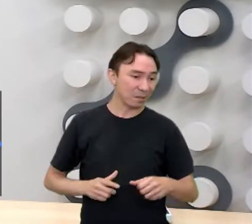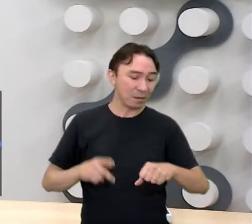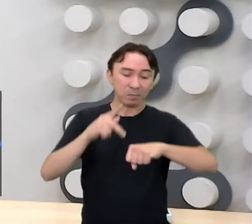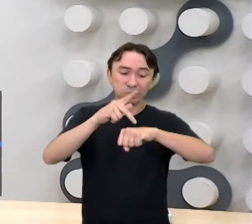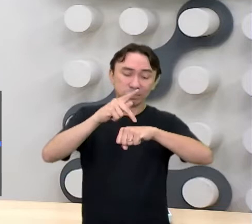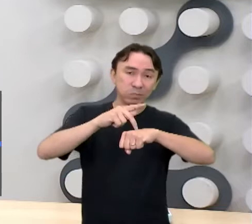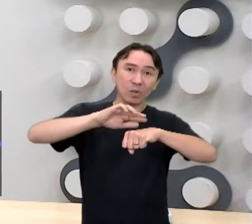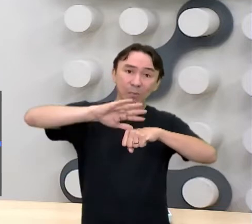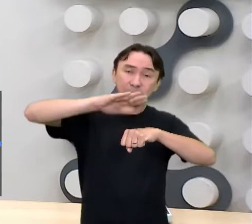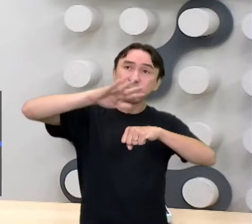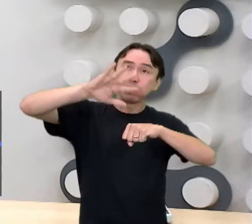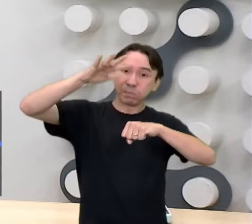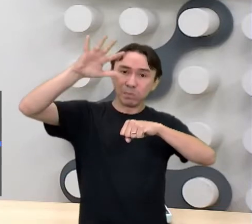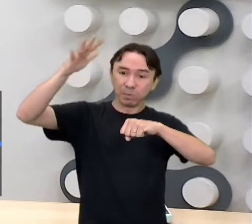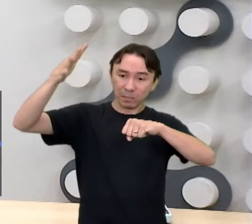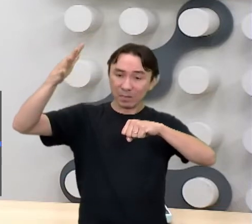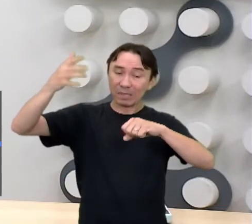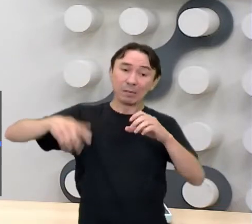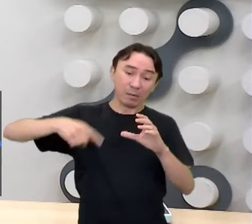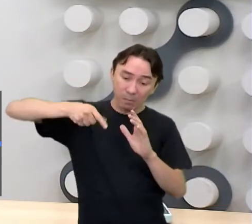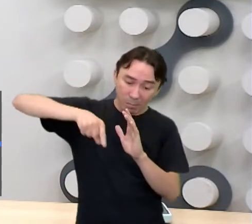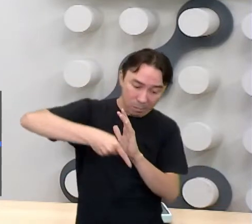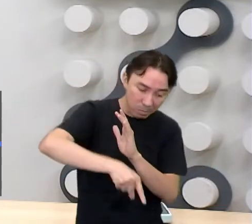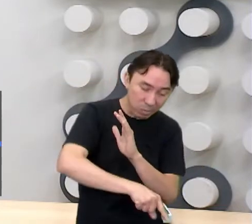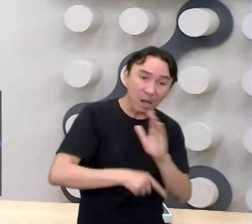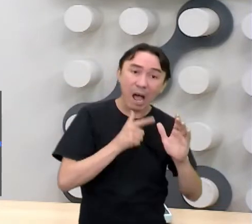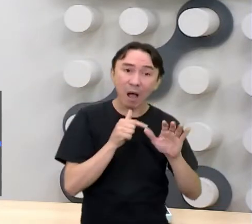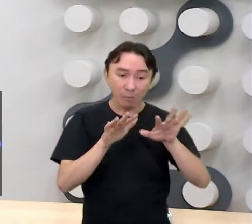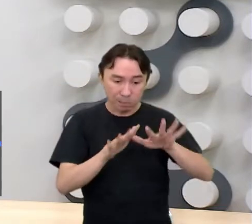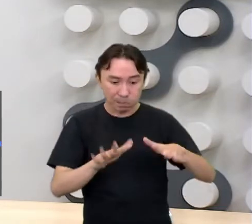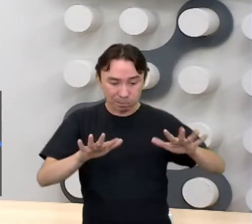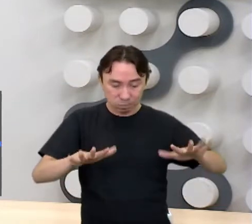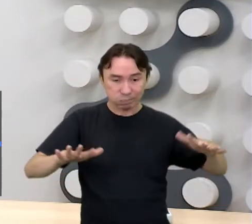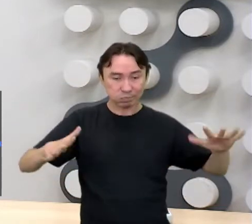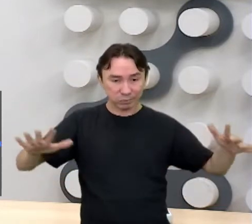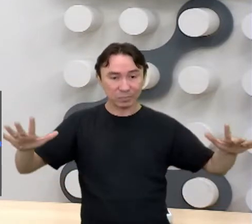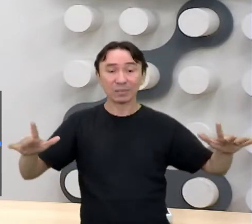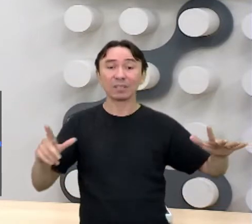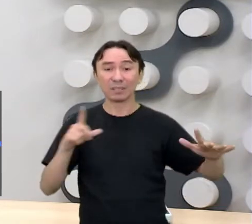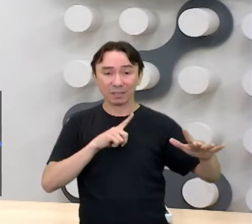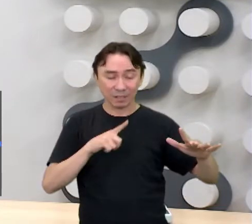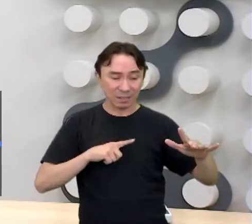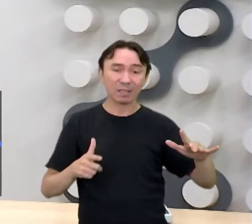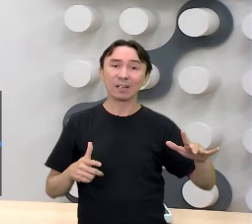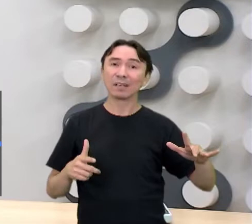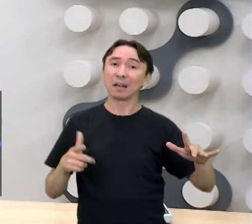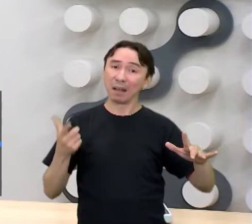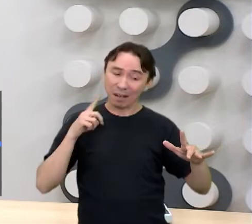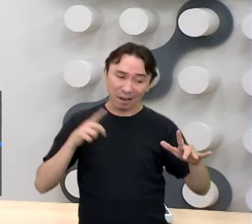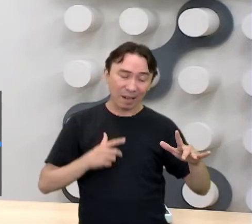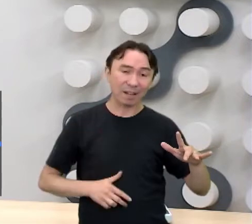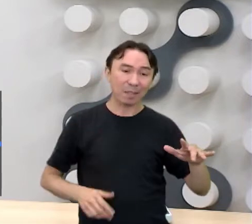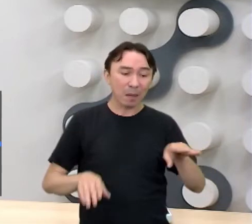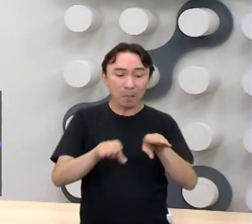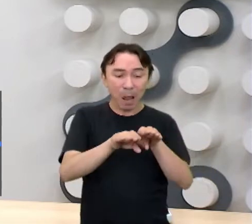né, que estão lá no fundo do oceano. Então elas estão se formando porque há o afastamento dessas placas, né, o que pode ocasionar,